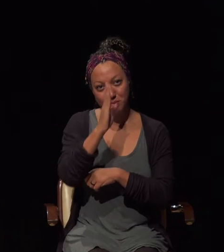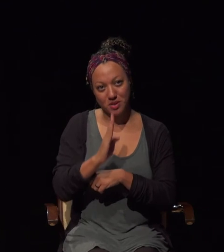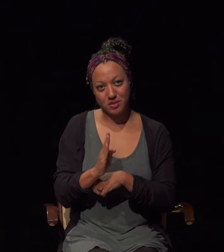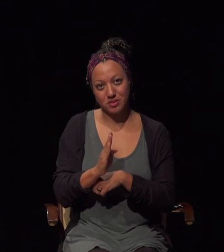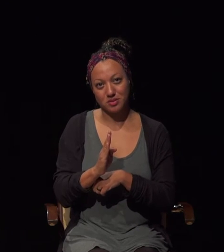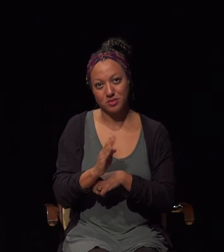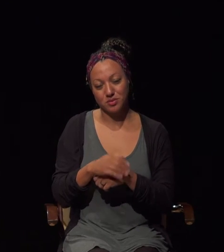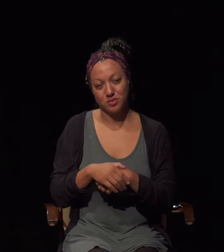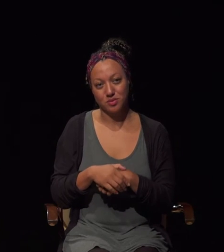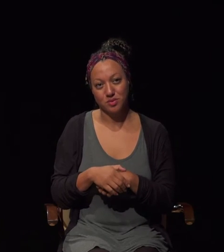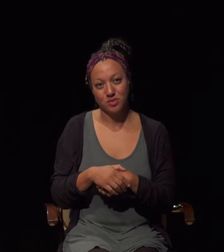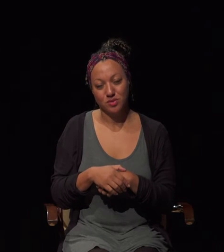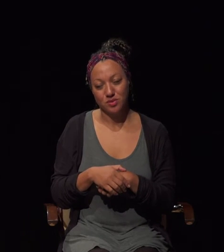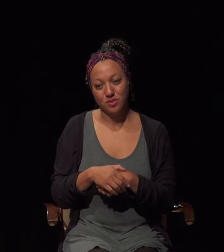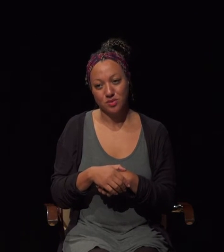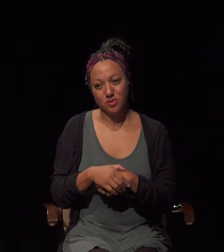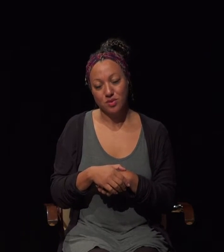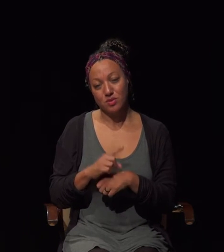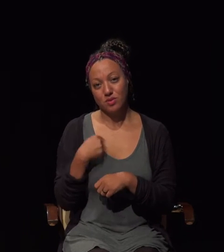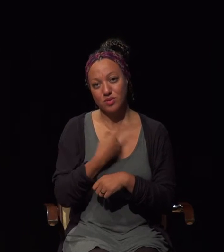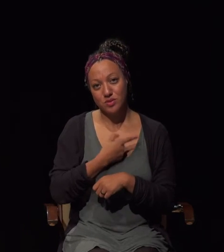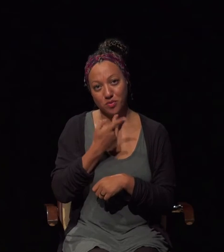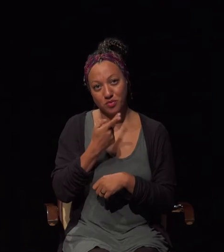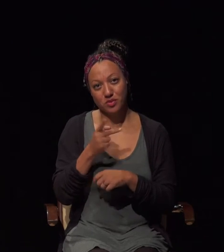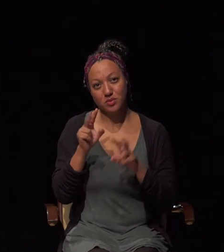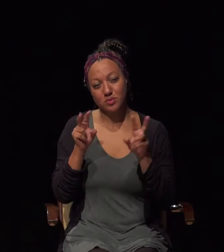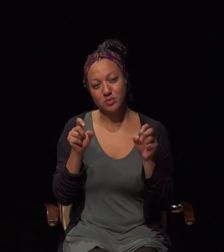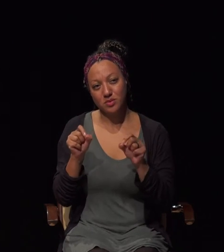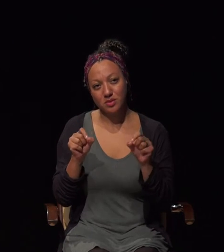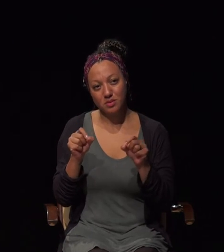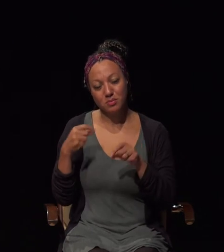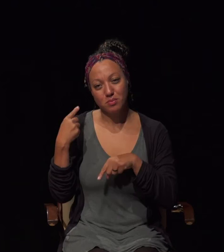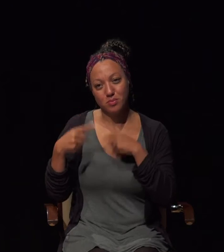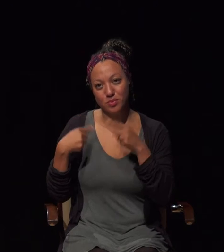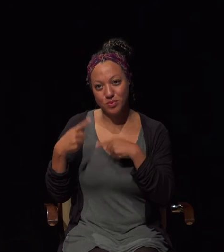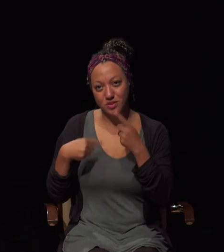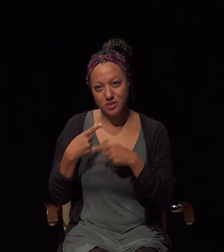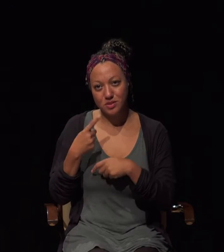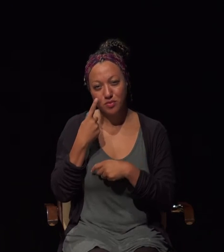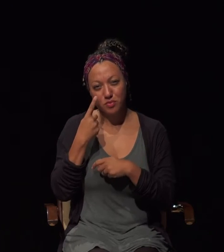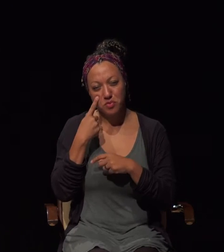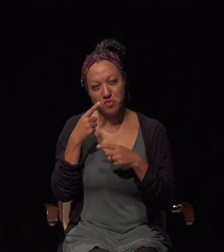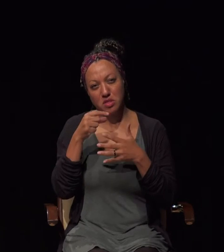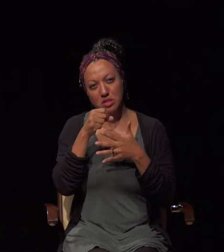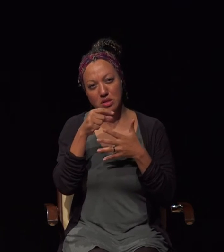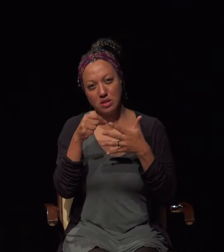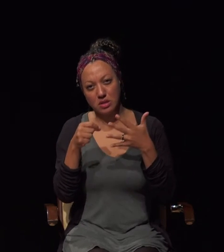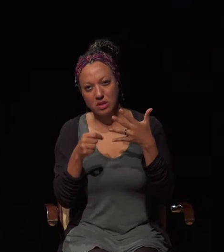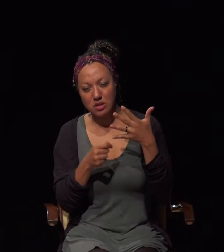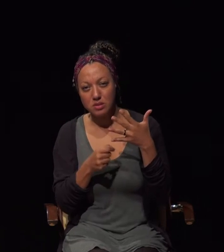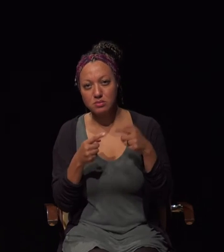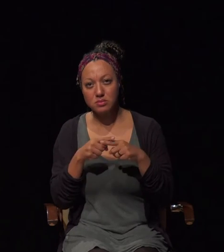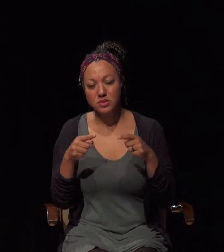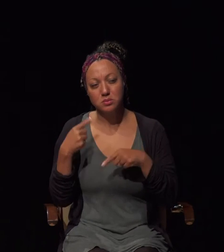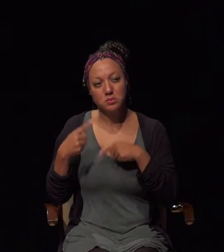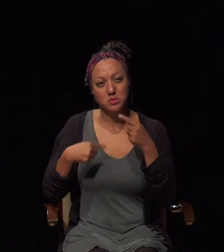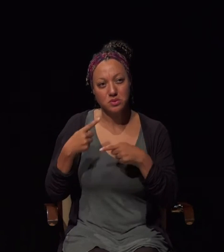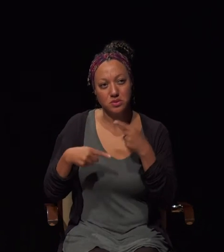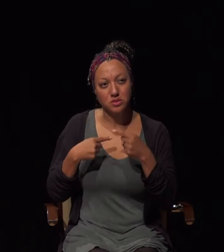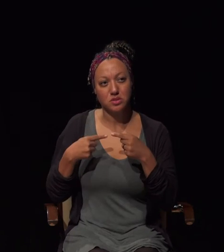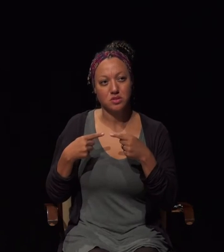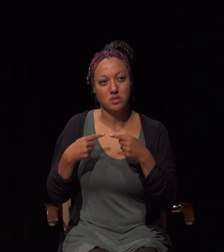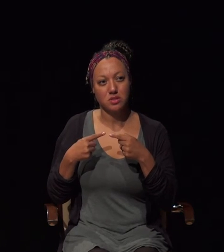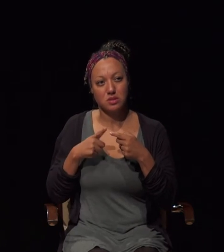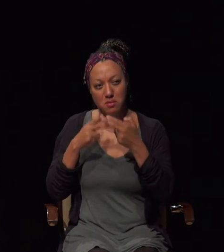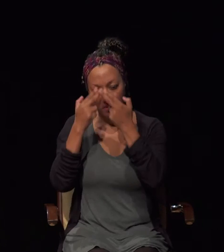chamado Brasil nós estamos falando portanto de políticas vamos olhar nos detalhes mas políticas que envolvem eh